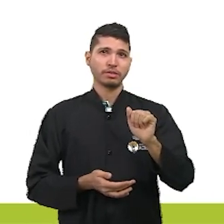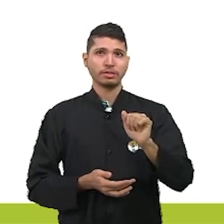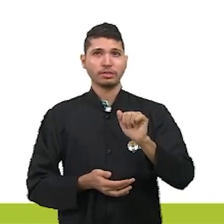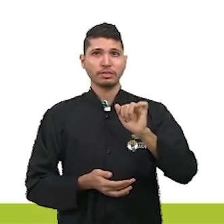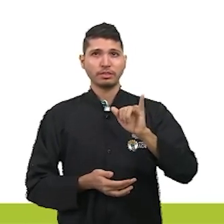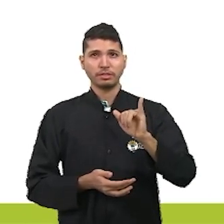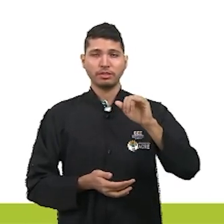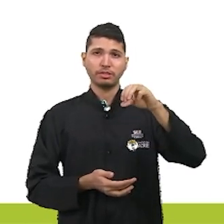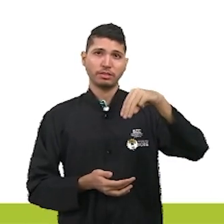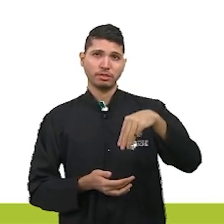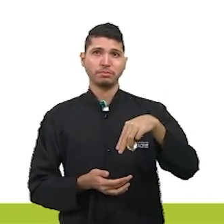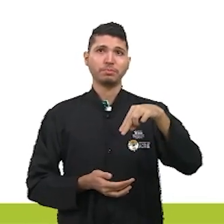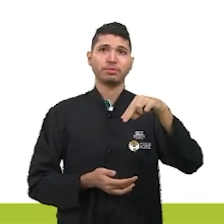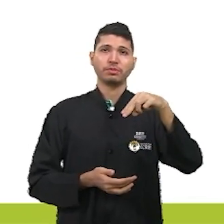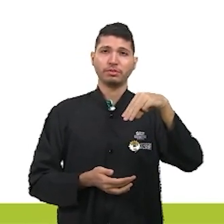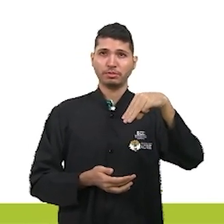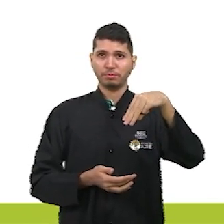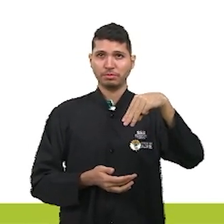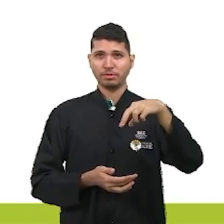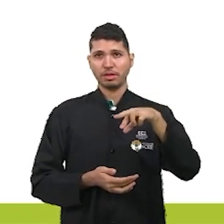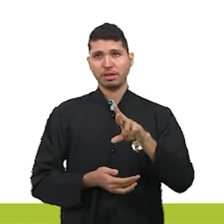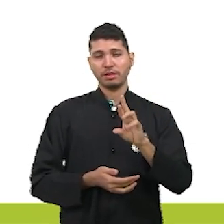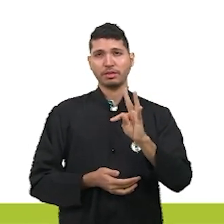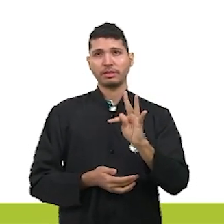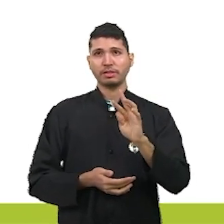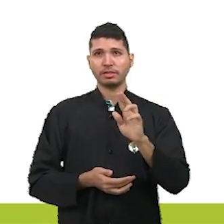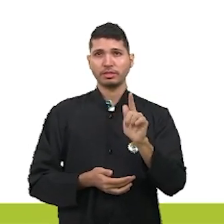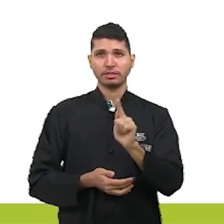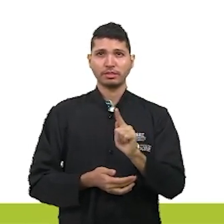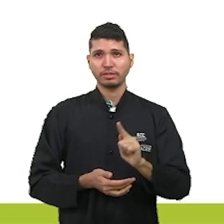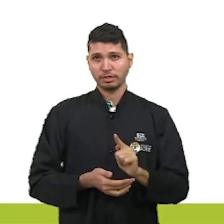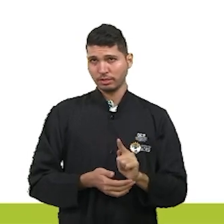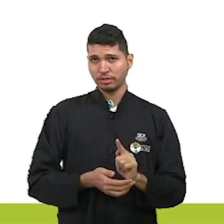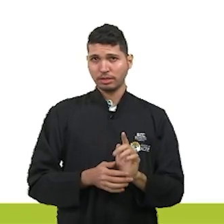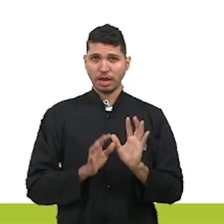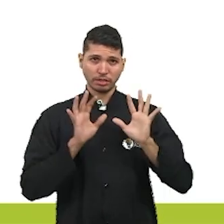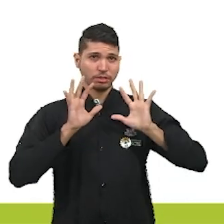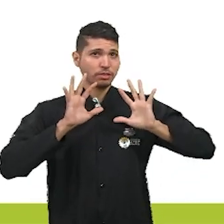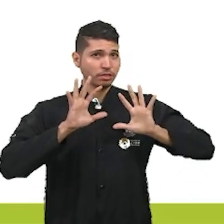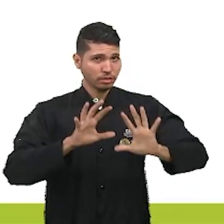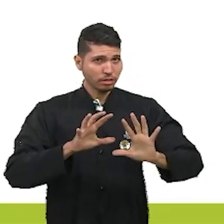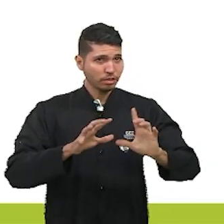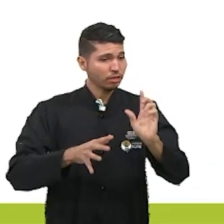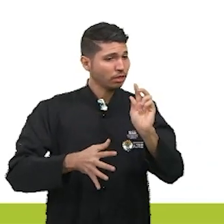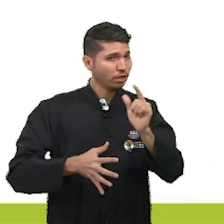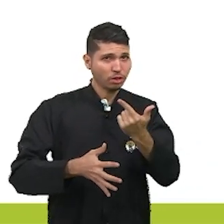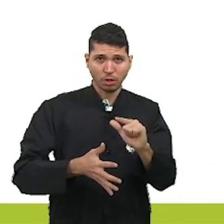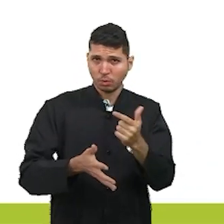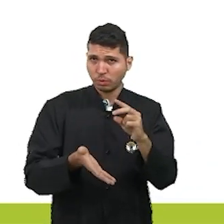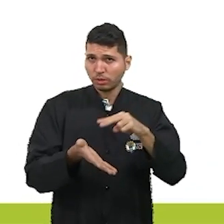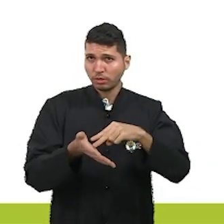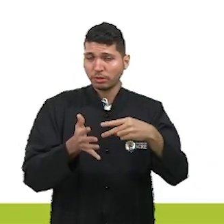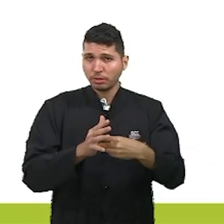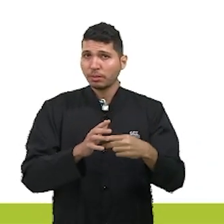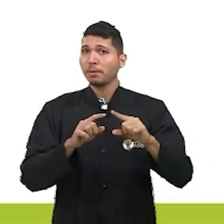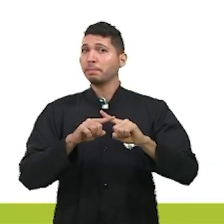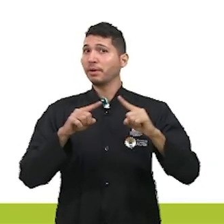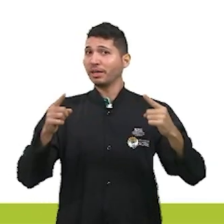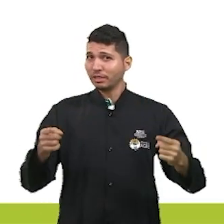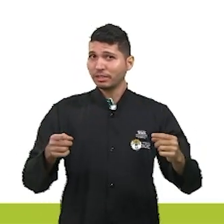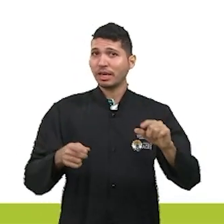R, T e Z não tem sentido algum. Mas é um dos anagramas possíveis que eu